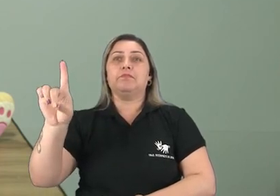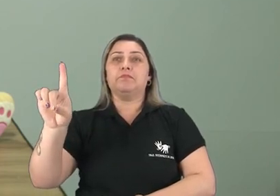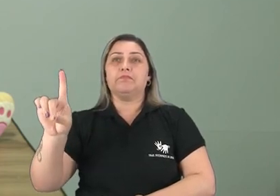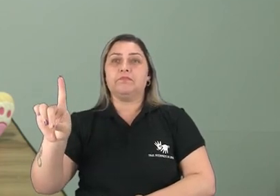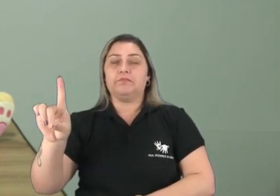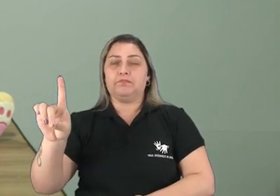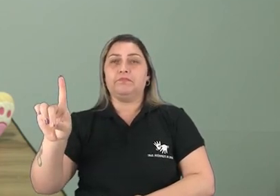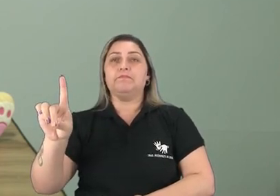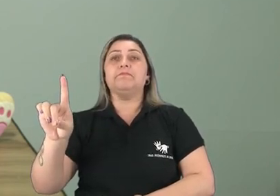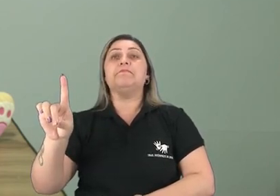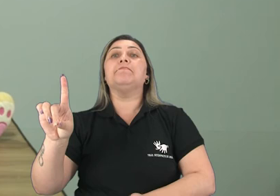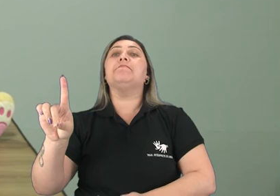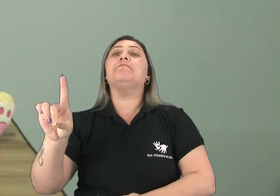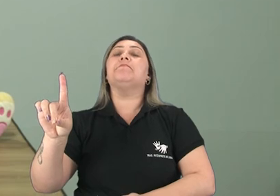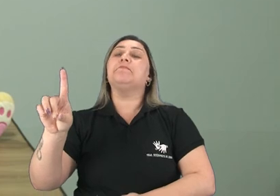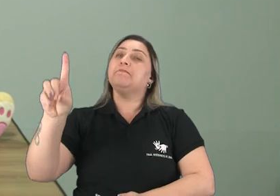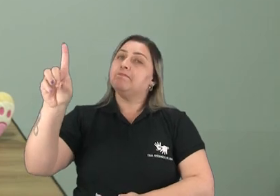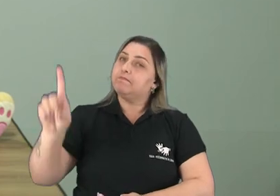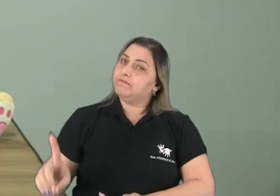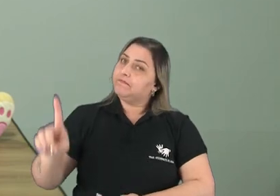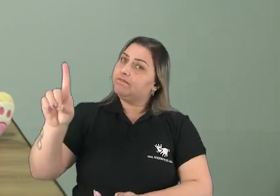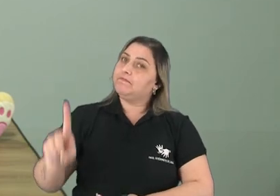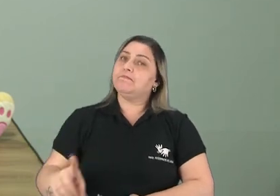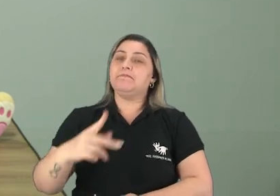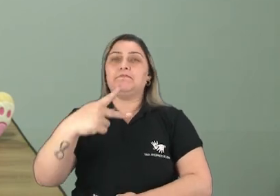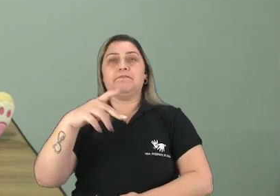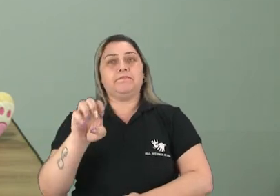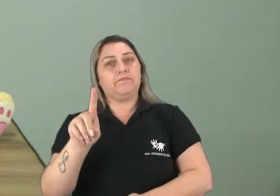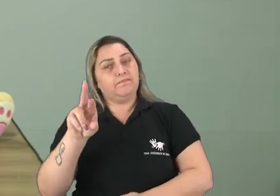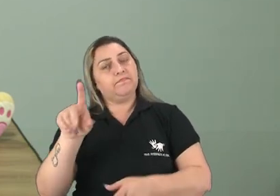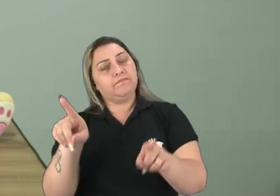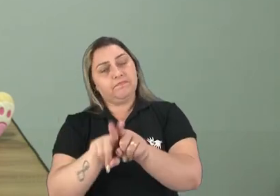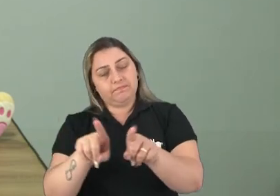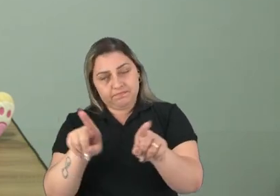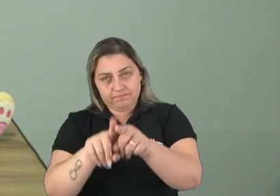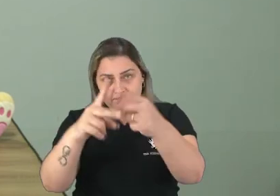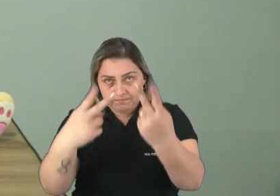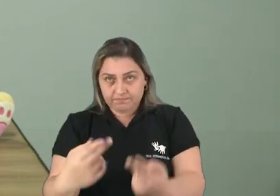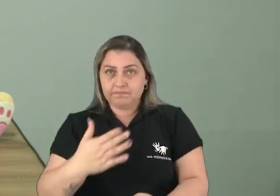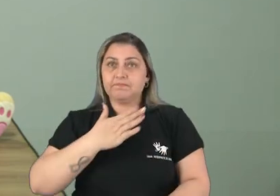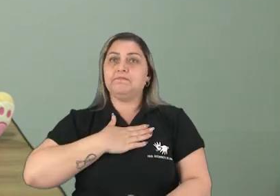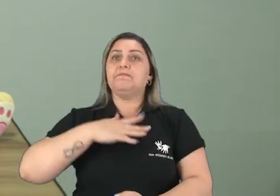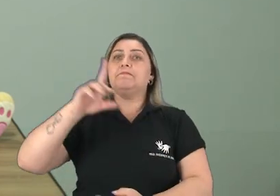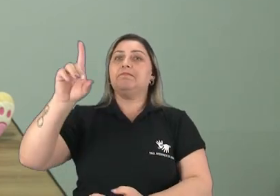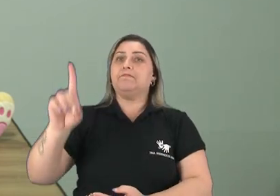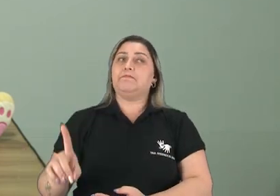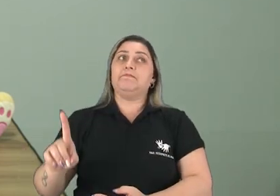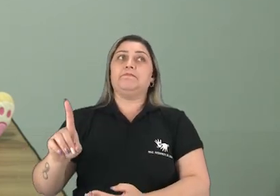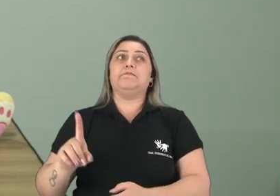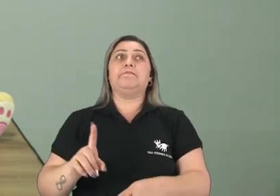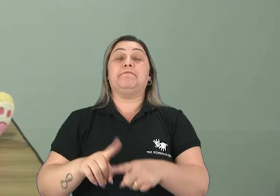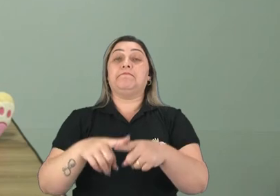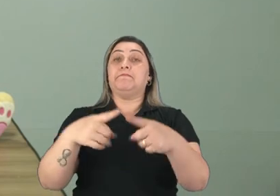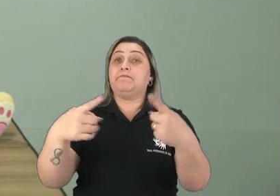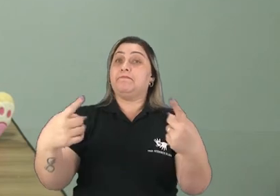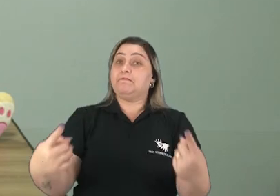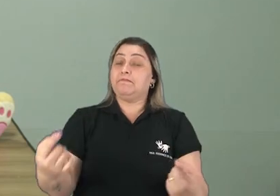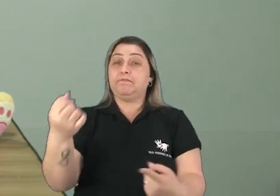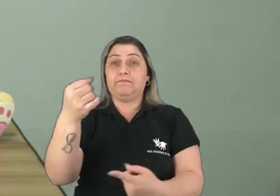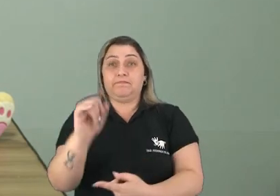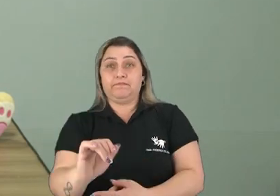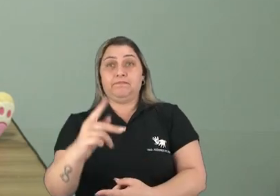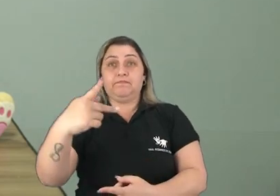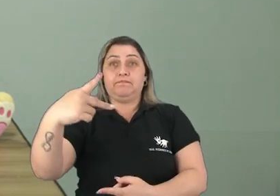está ao lado direito do Pedro, que também é a minha mão direita. Porém, se